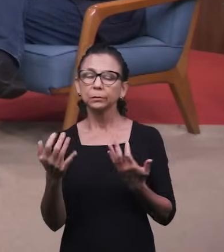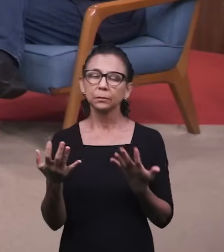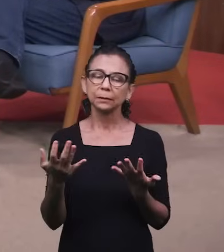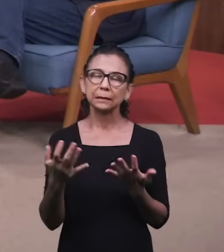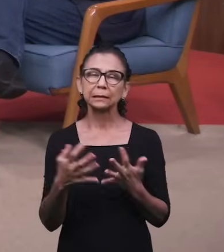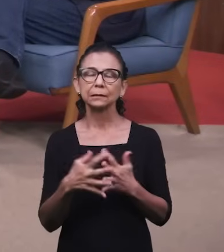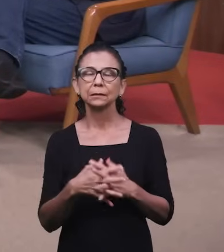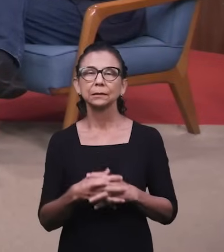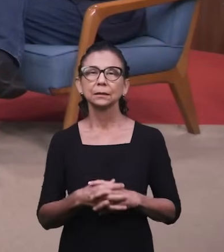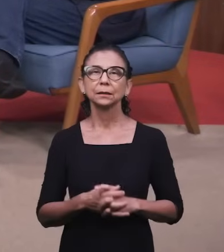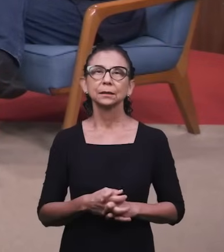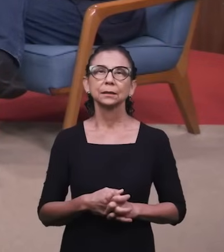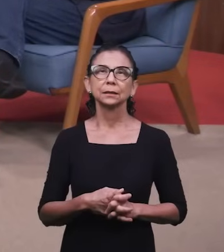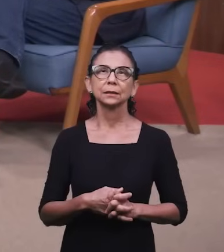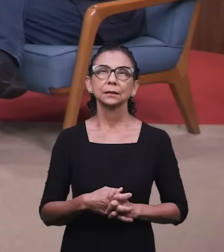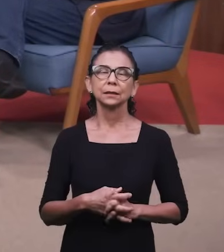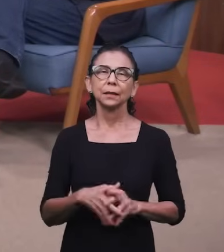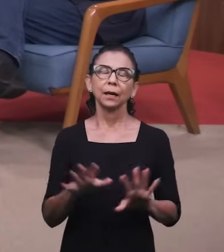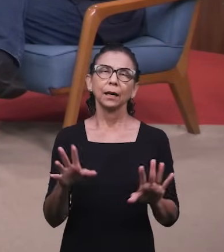numa...